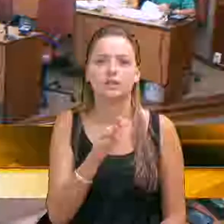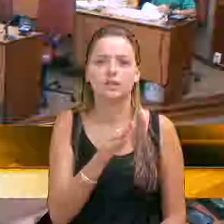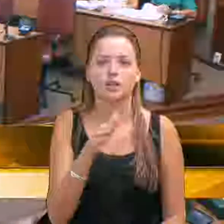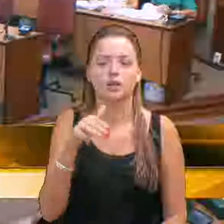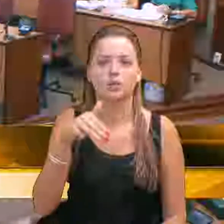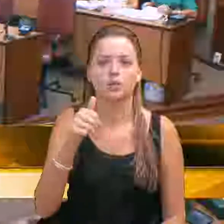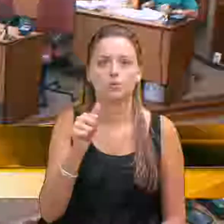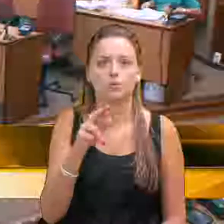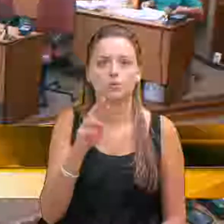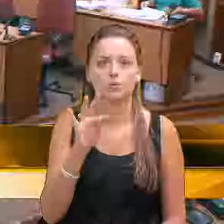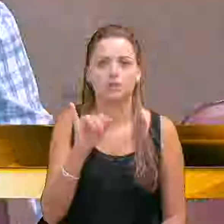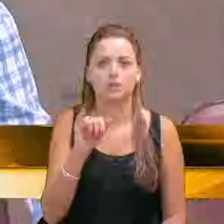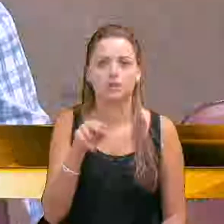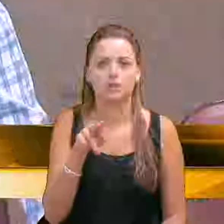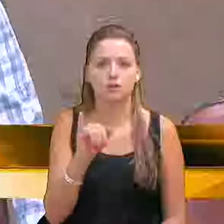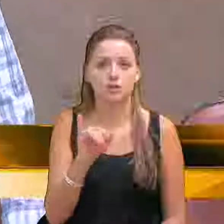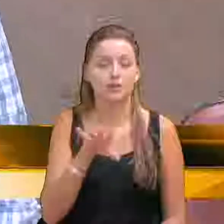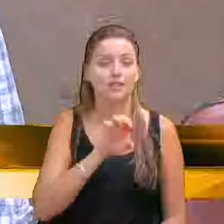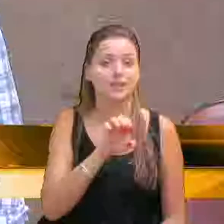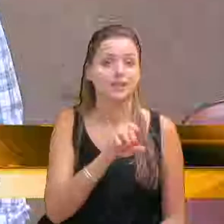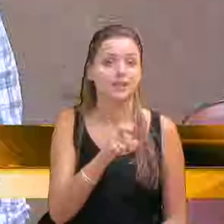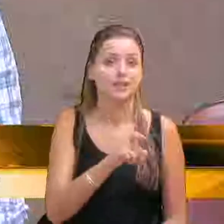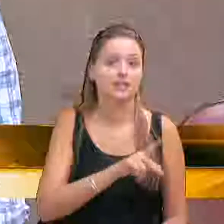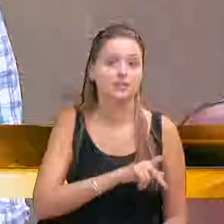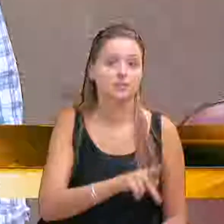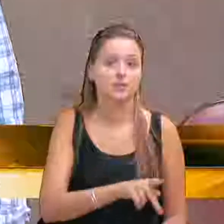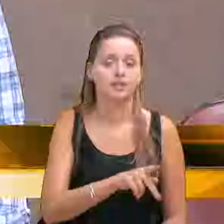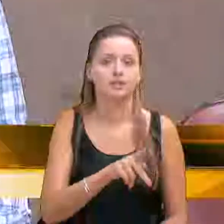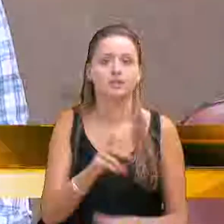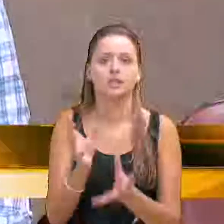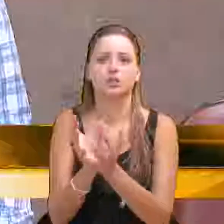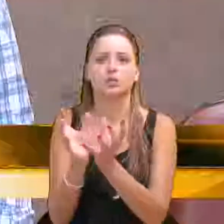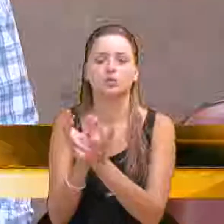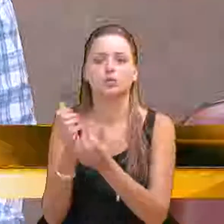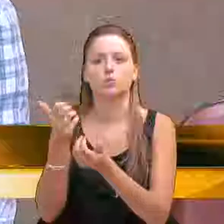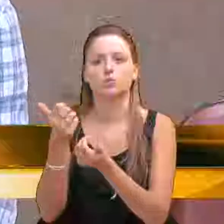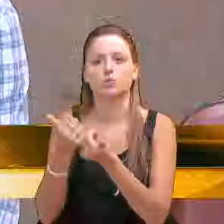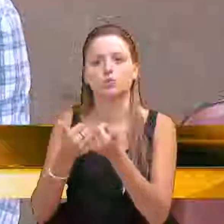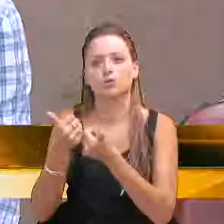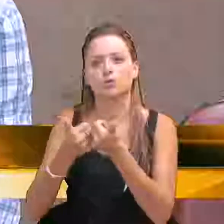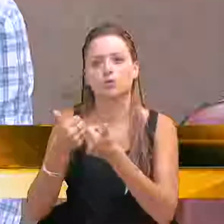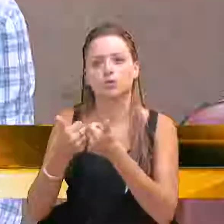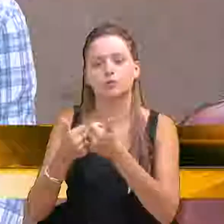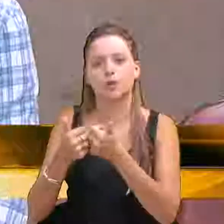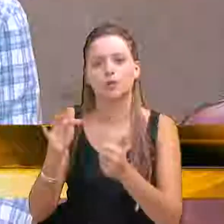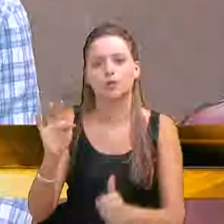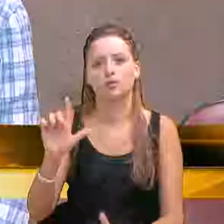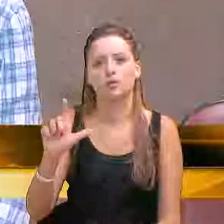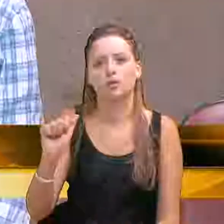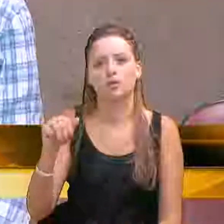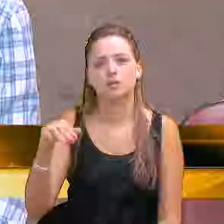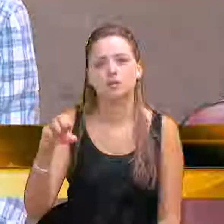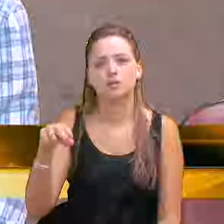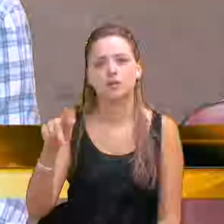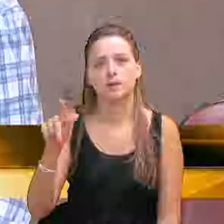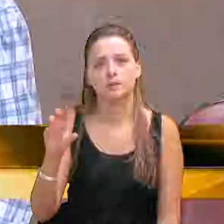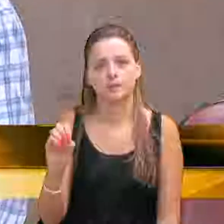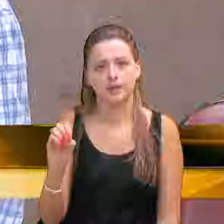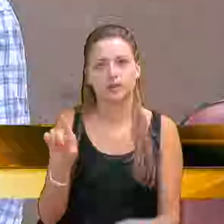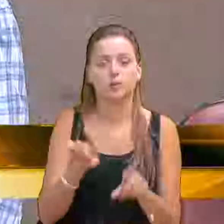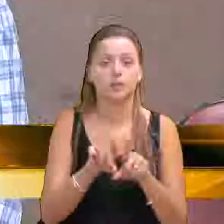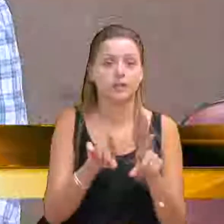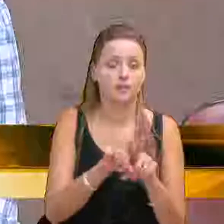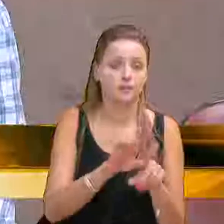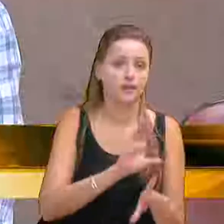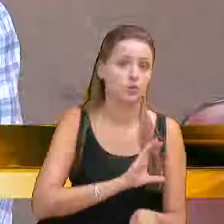ex-presidente do Grêmio Esportivo Flamengo e da Ser Caxias, um grande incentivador do futebol e do esporte